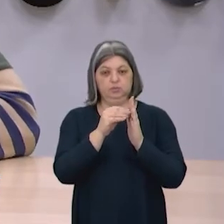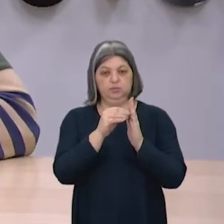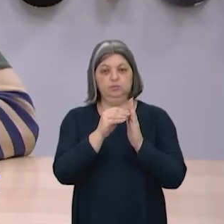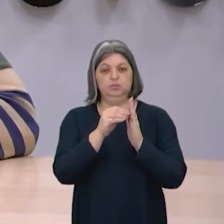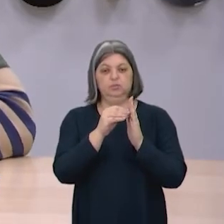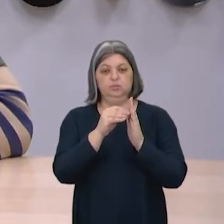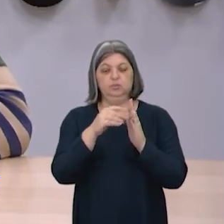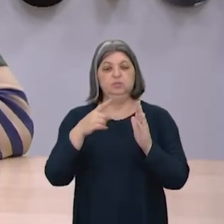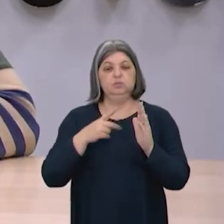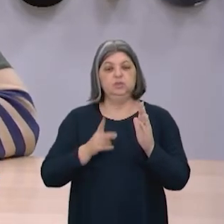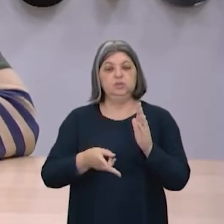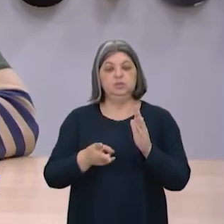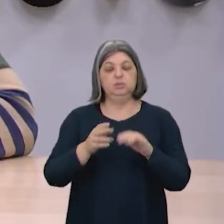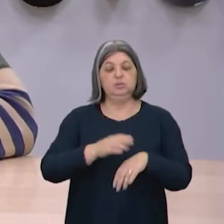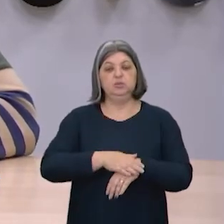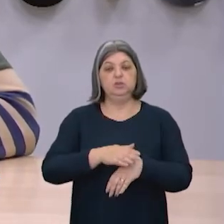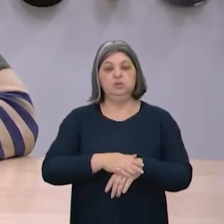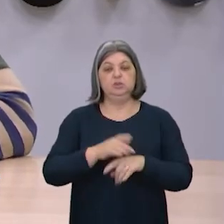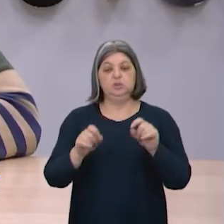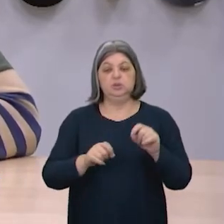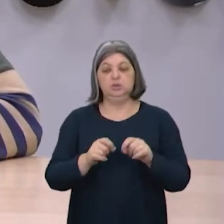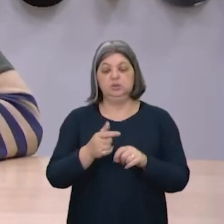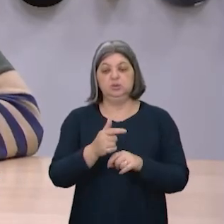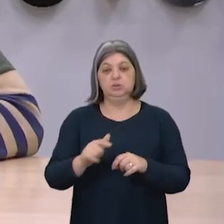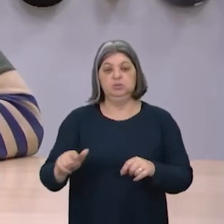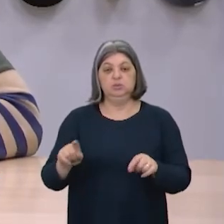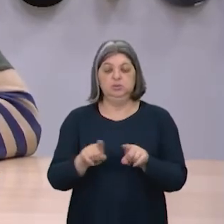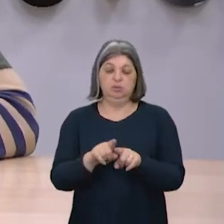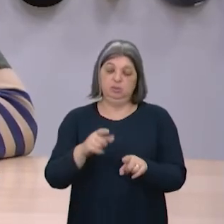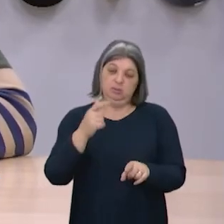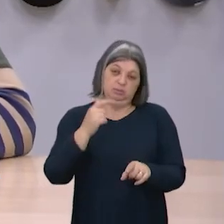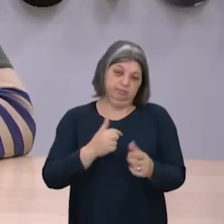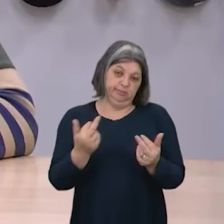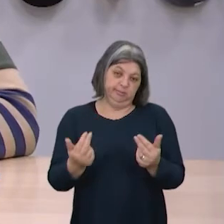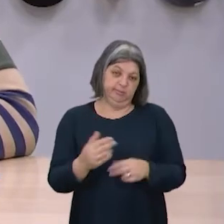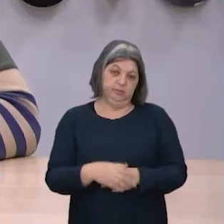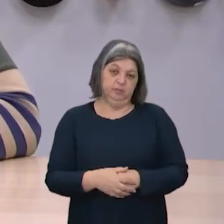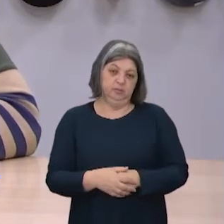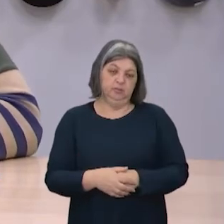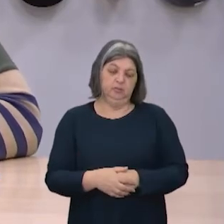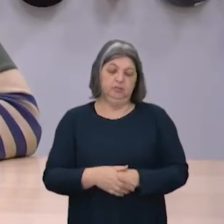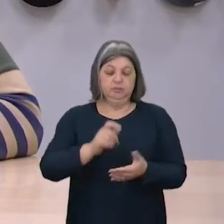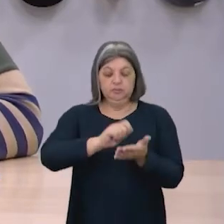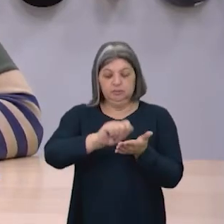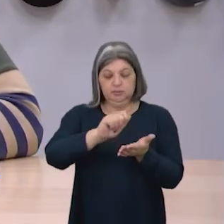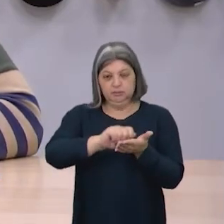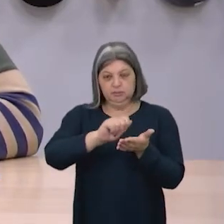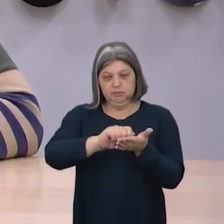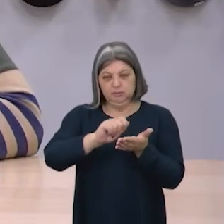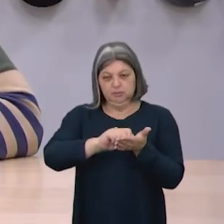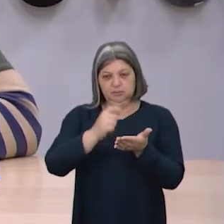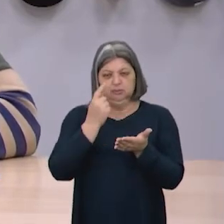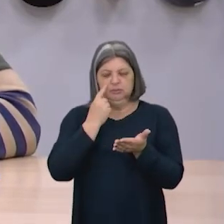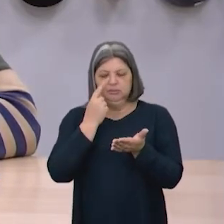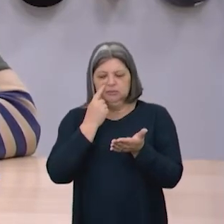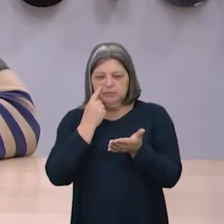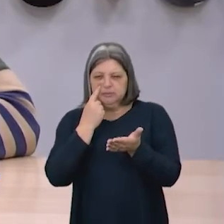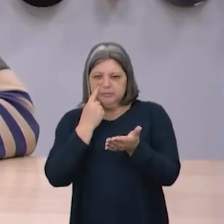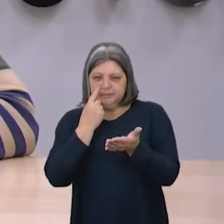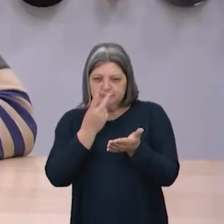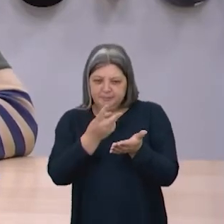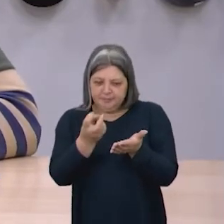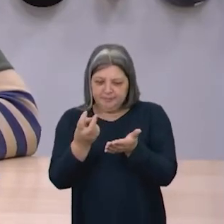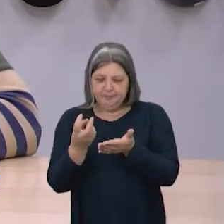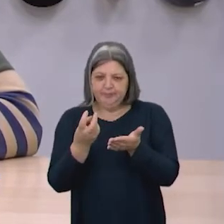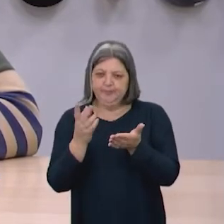E eu tinha o costume, assim como muitos outros, como eu, a não só escrever o que eu estava observando,